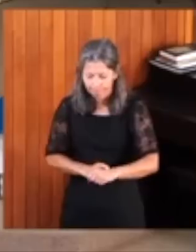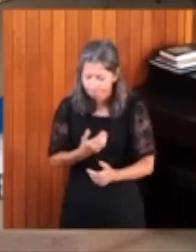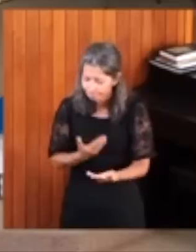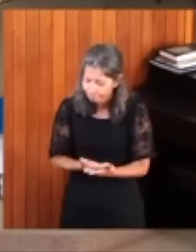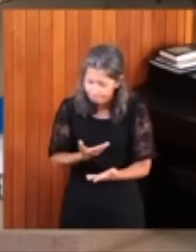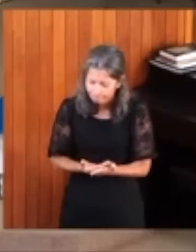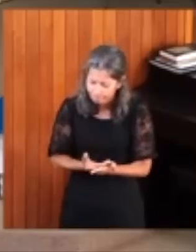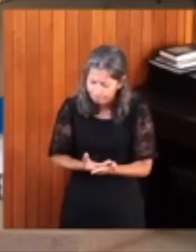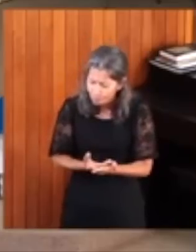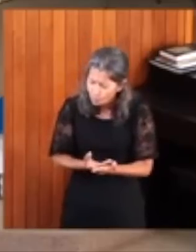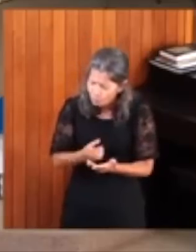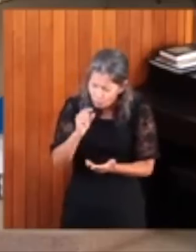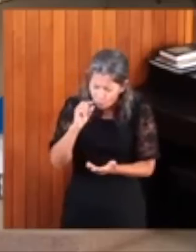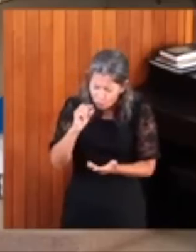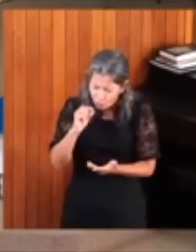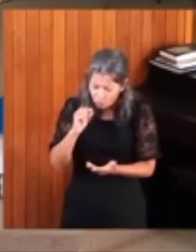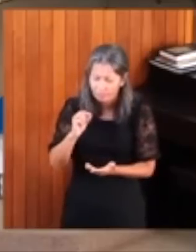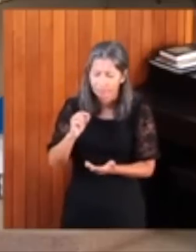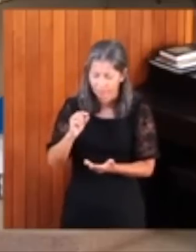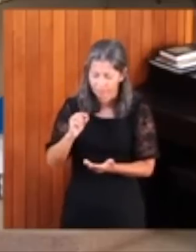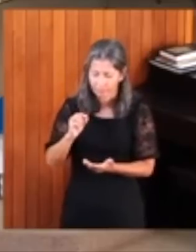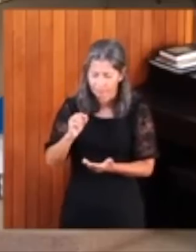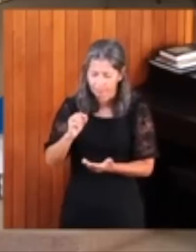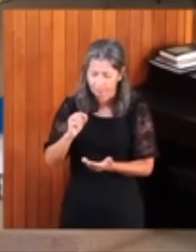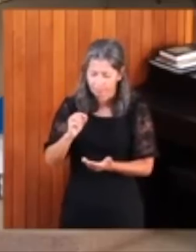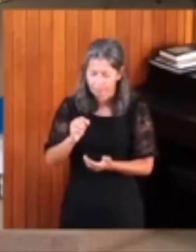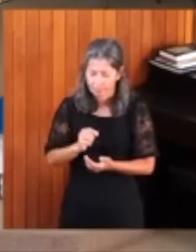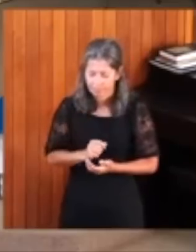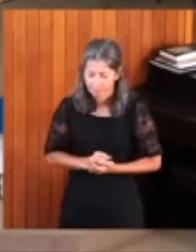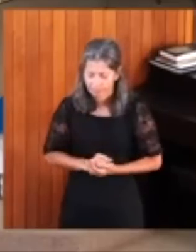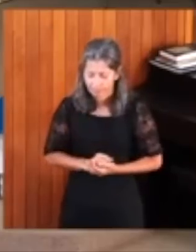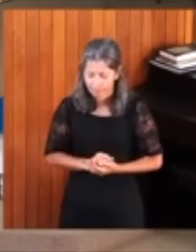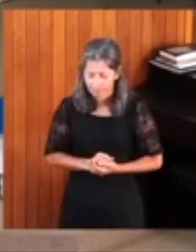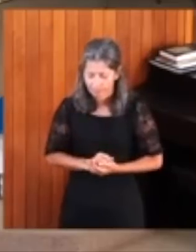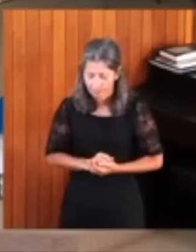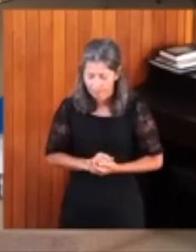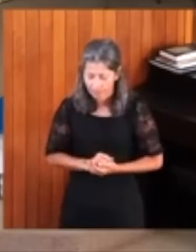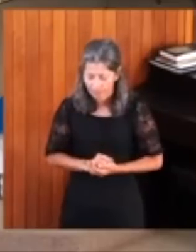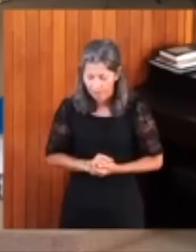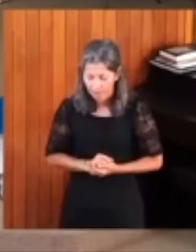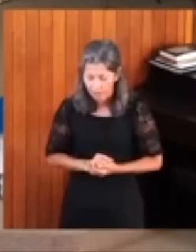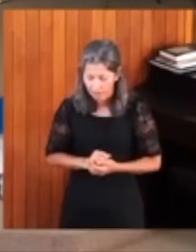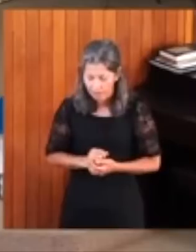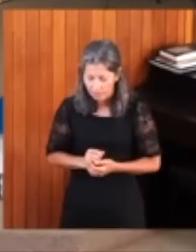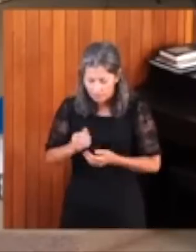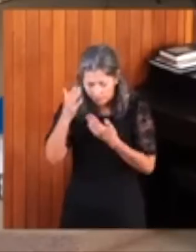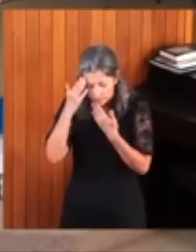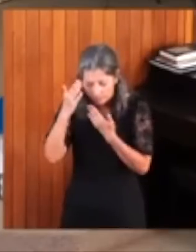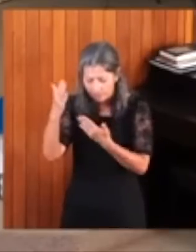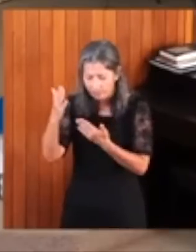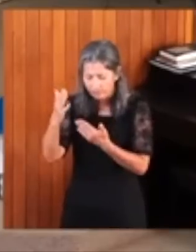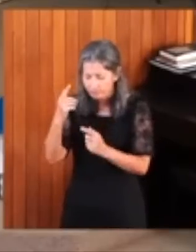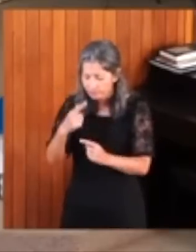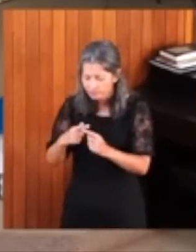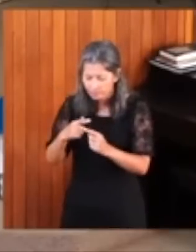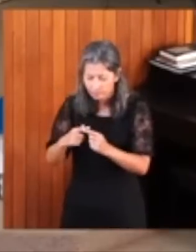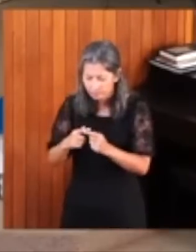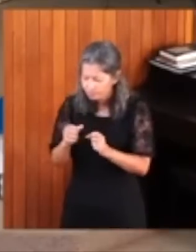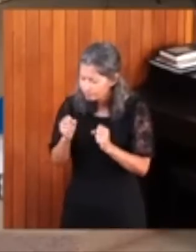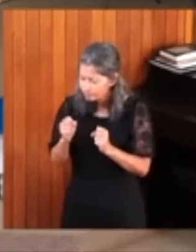pouco mais desse livro inspirado, desse livro sagrado do Apocalipse. Obrigado pelo privilégio que temos de